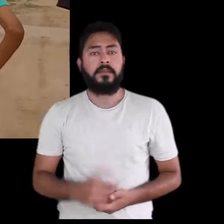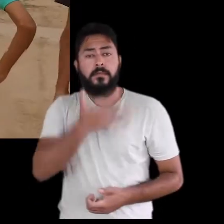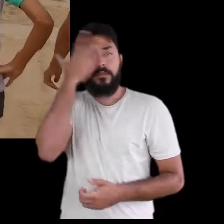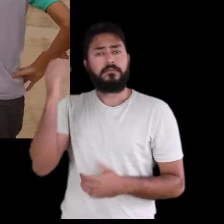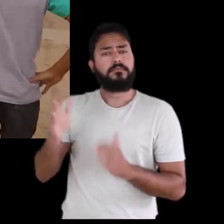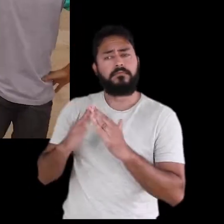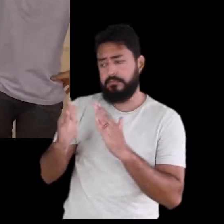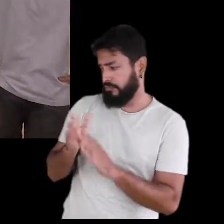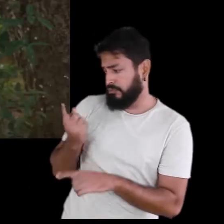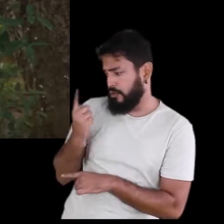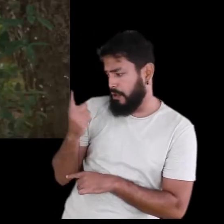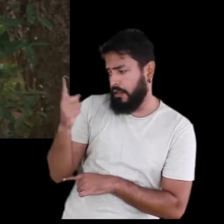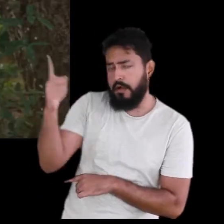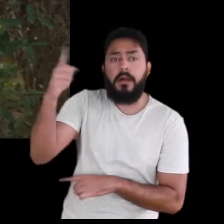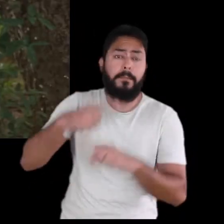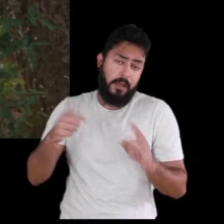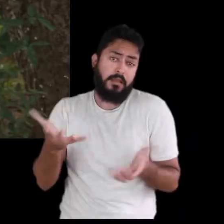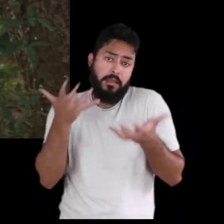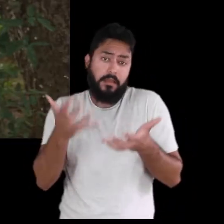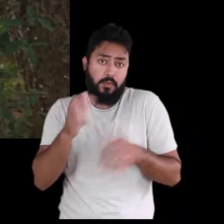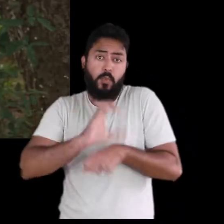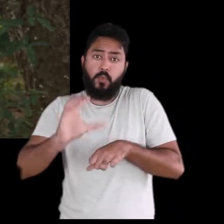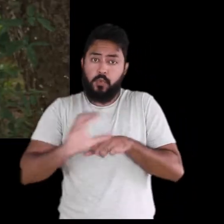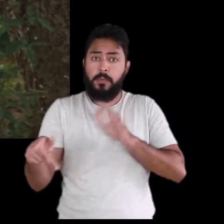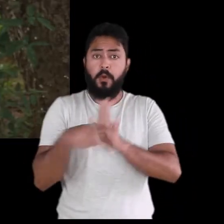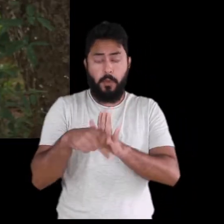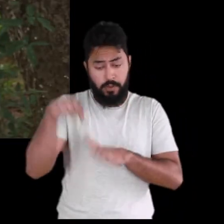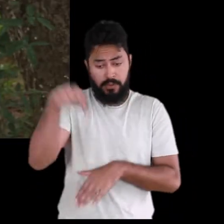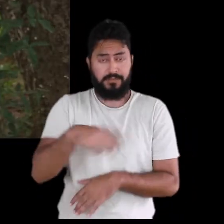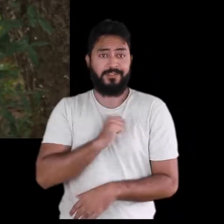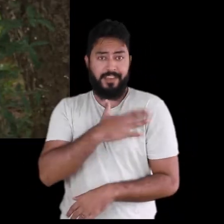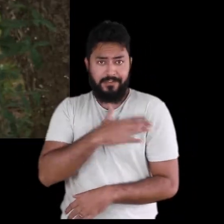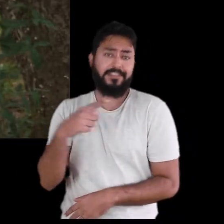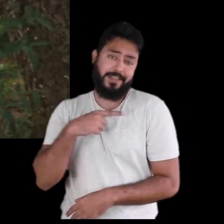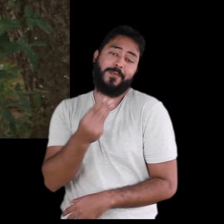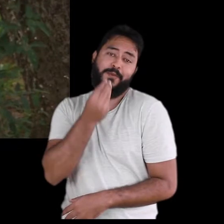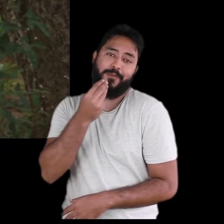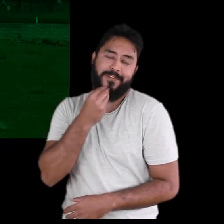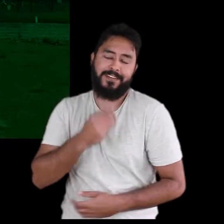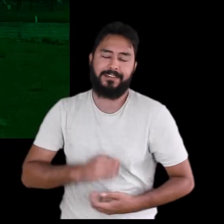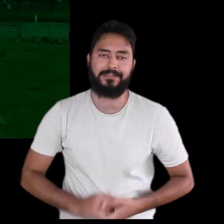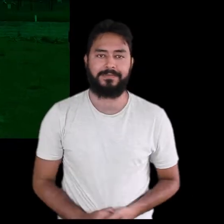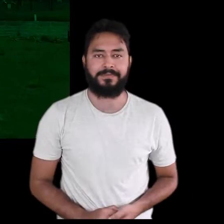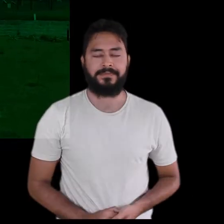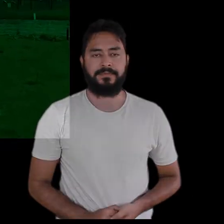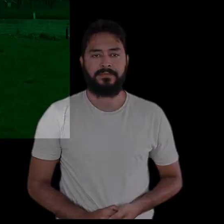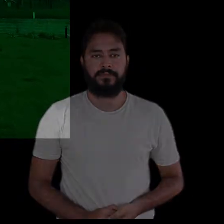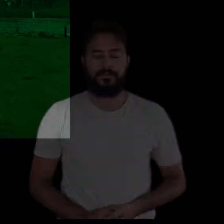essas pessoas que moram longe mas querem fazer os cursos que aqui são oferecidos têm essa oportunidade